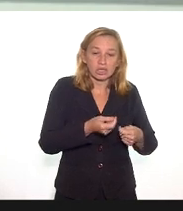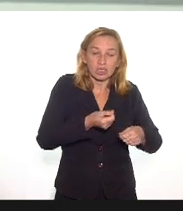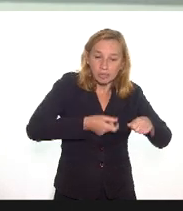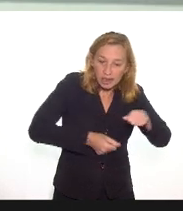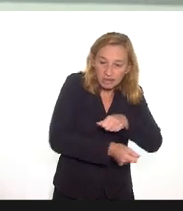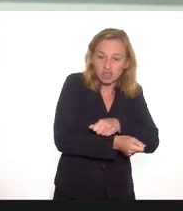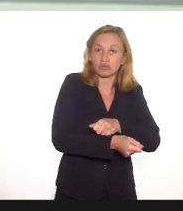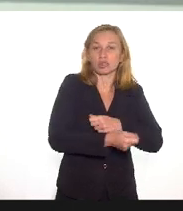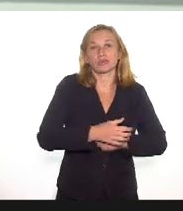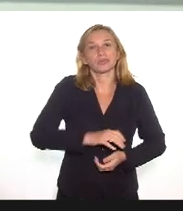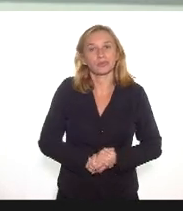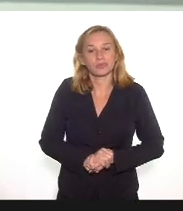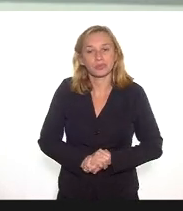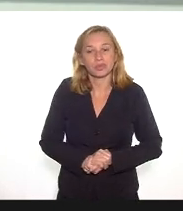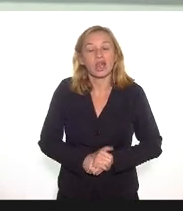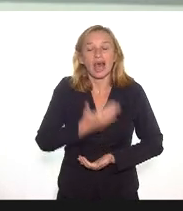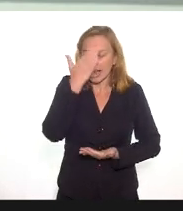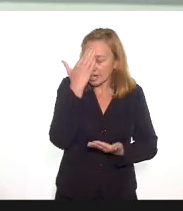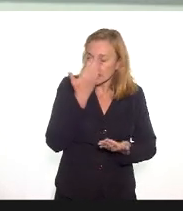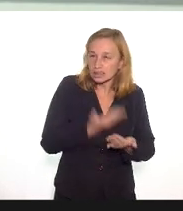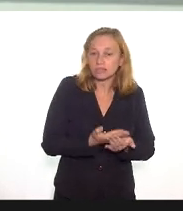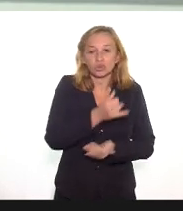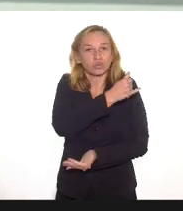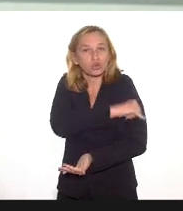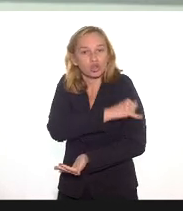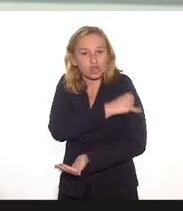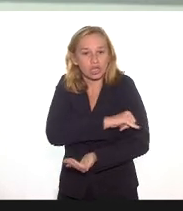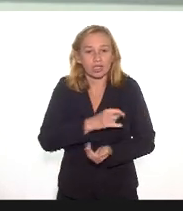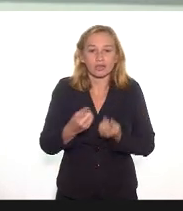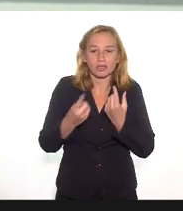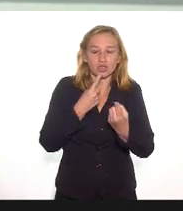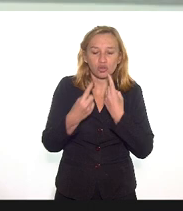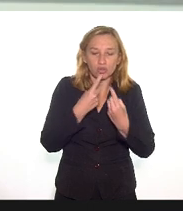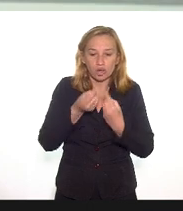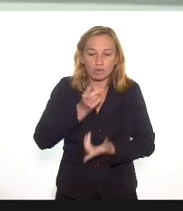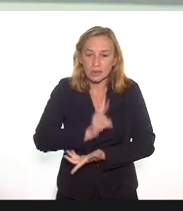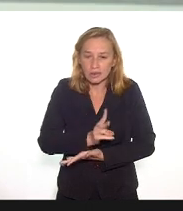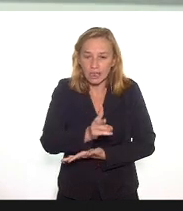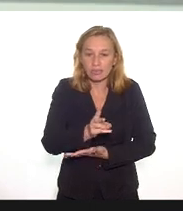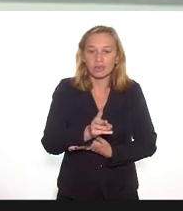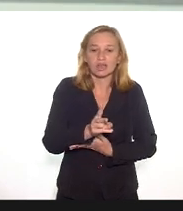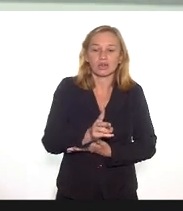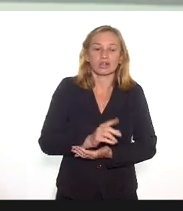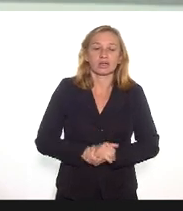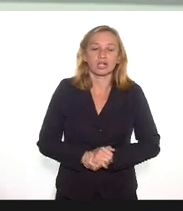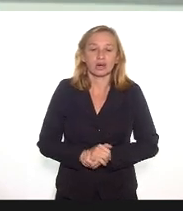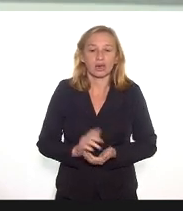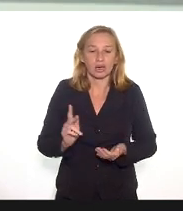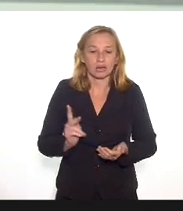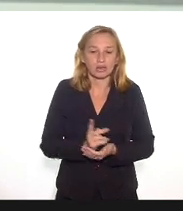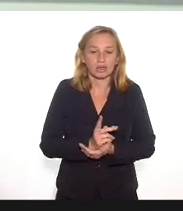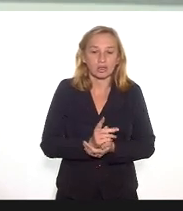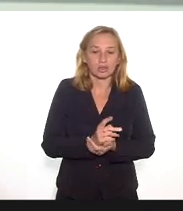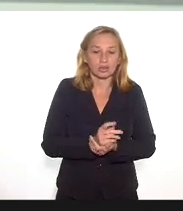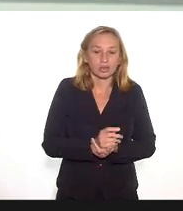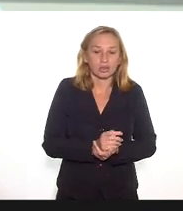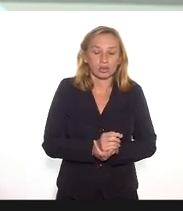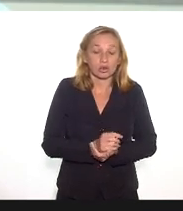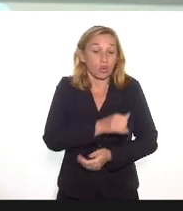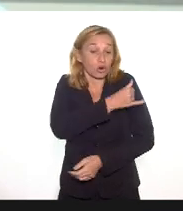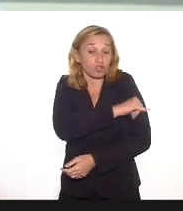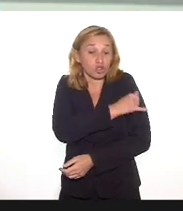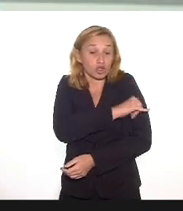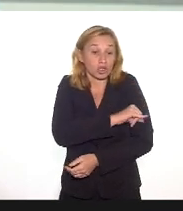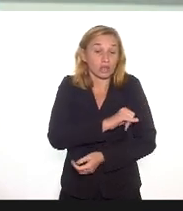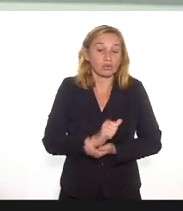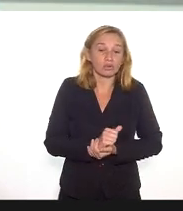investimento. Acreditamos que o Rio de Janeiro, e esse debate sempre vem à tona, das vocações, né? O Rio de Janeiro